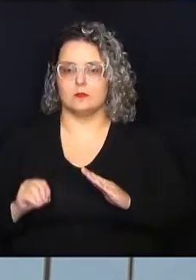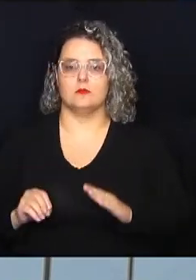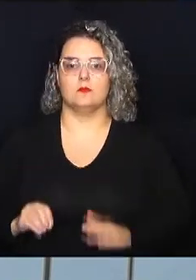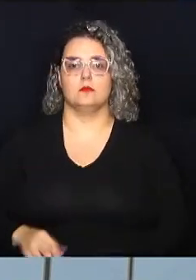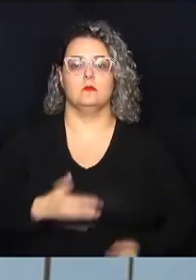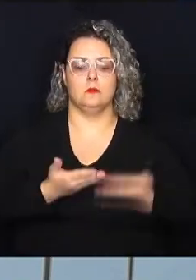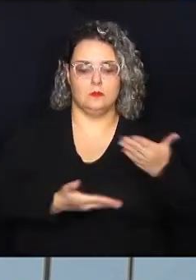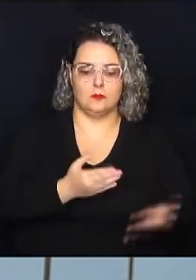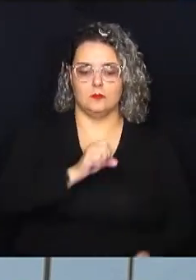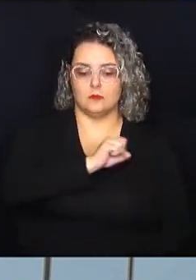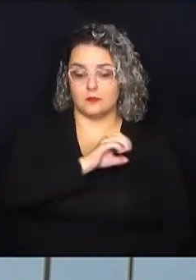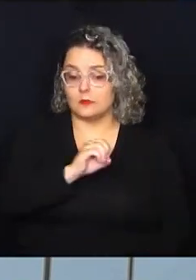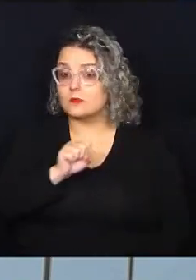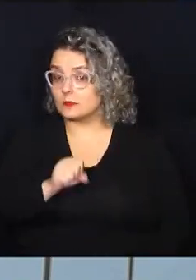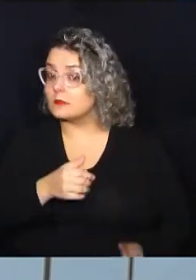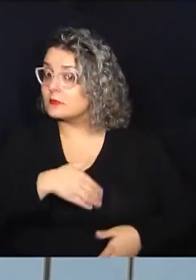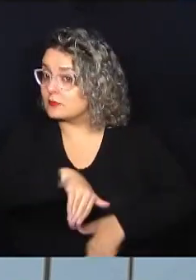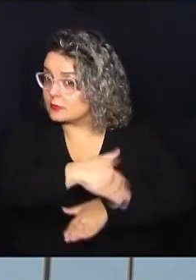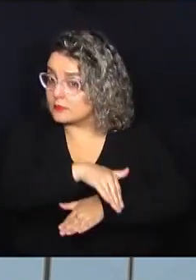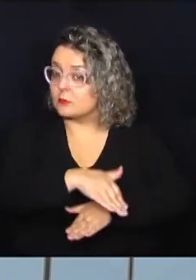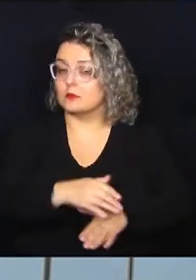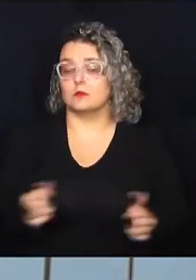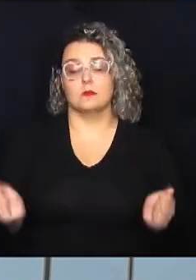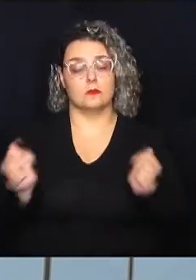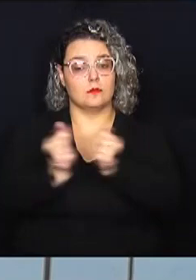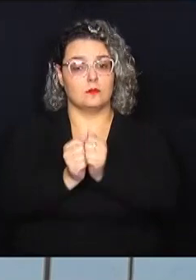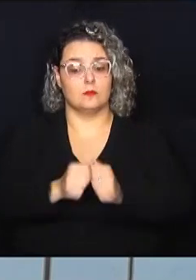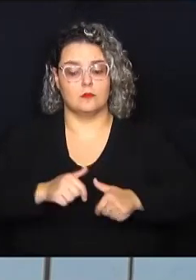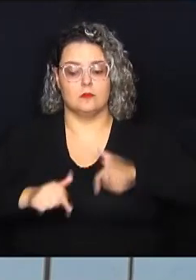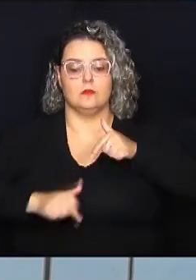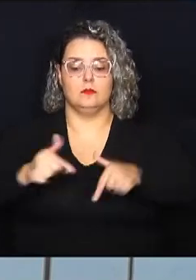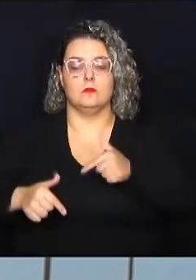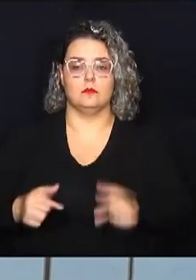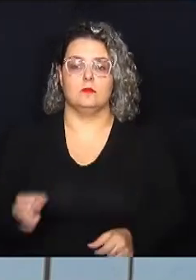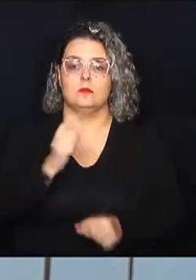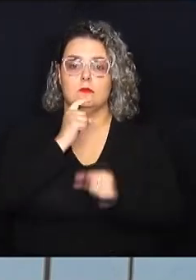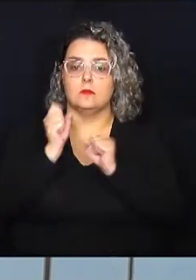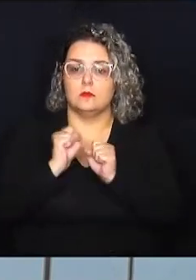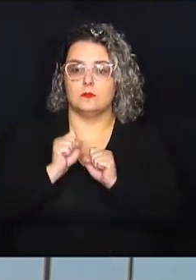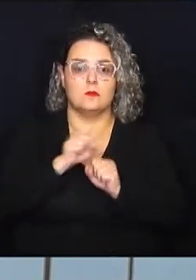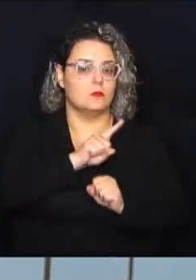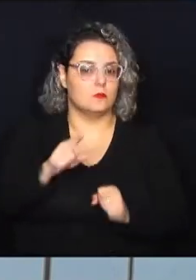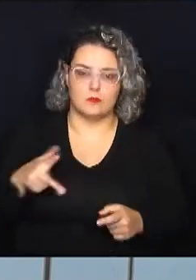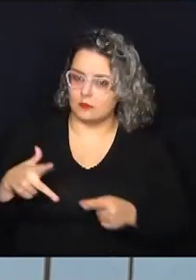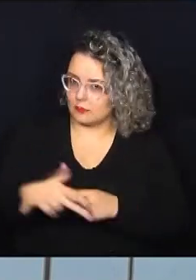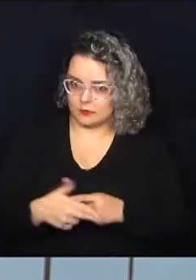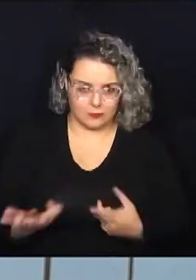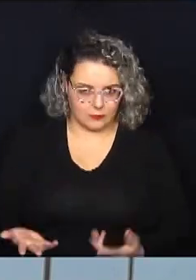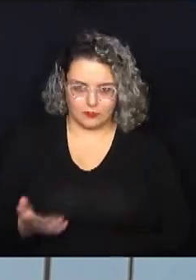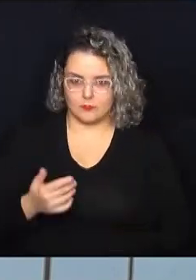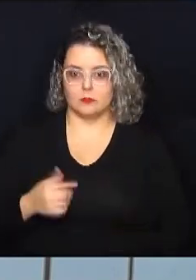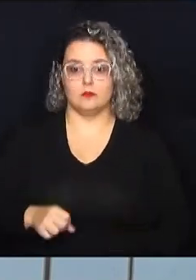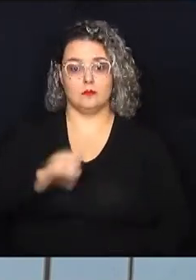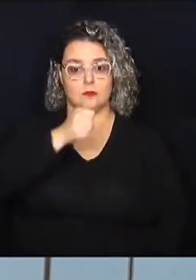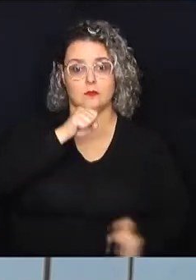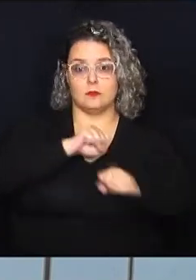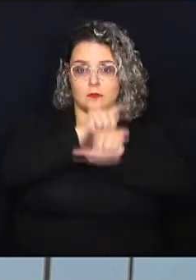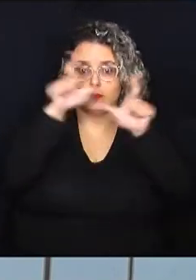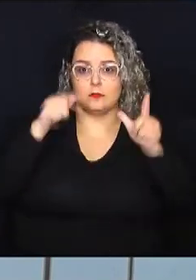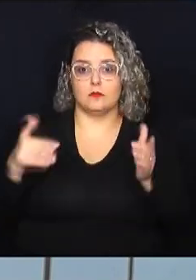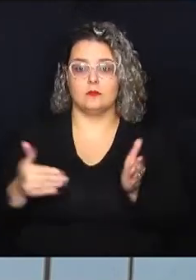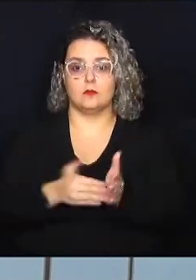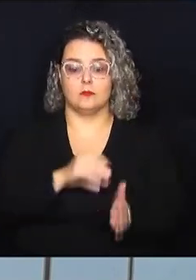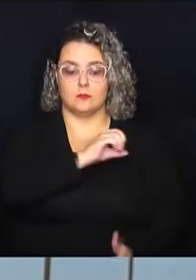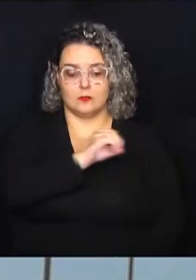rua que a integrante da operação inverno opera sem interrupções olha Então é das 8 horas da manhã a